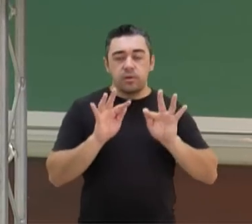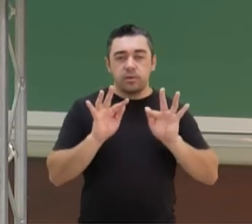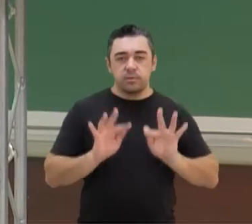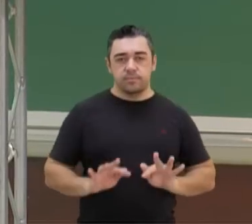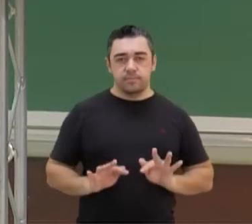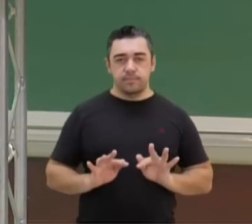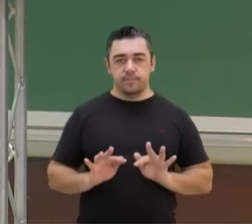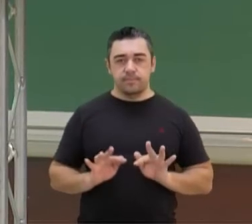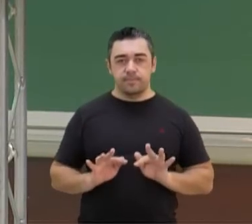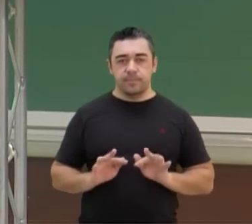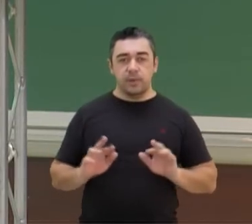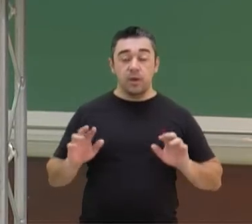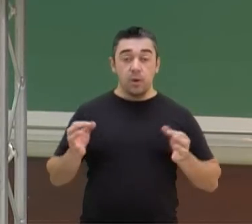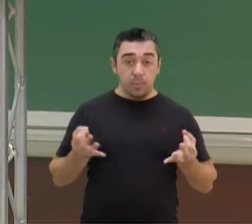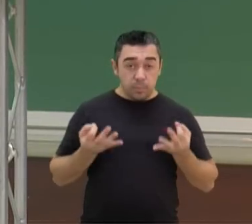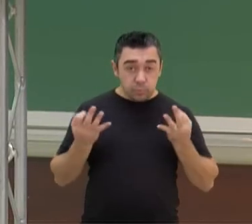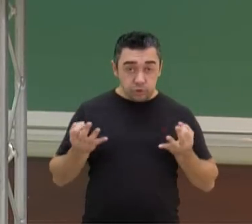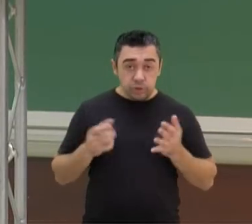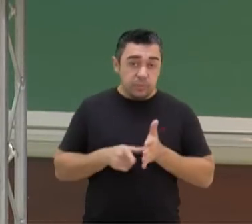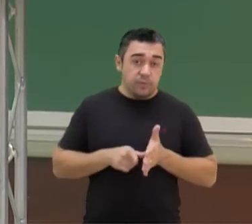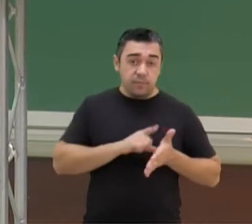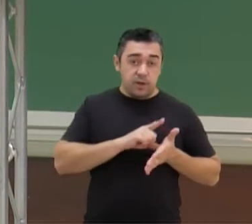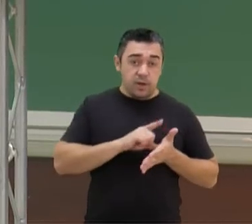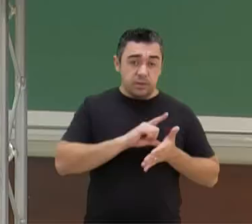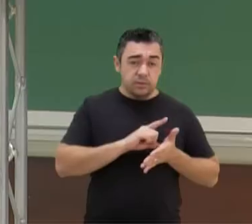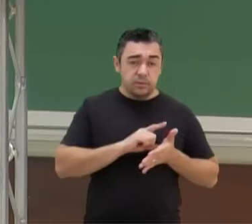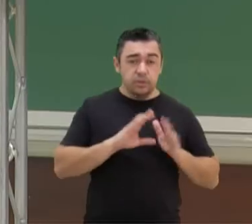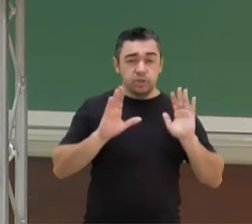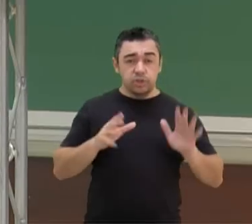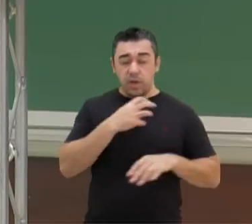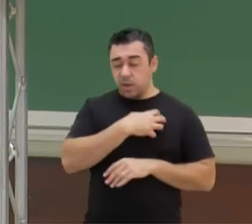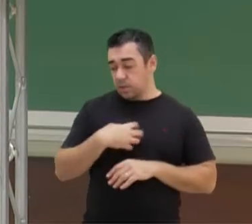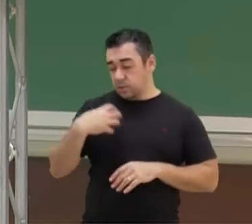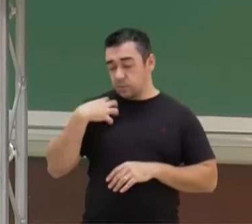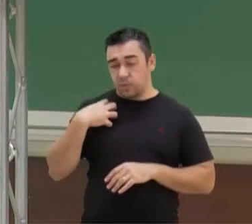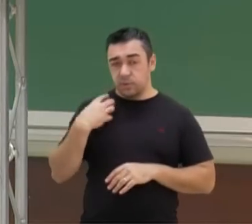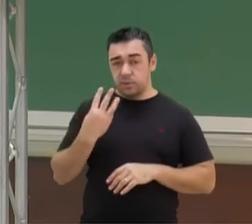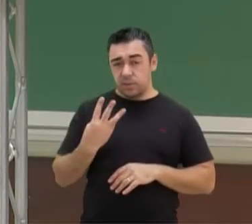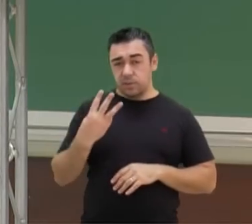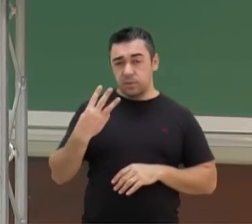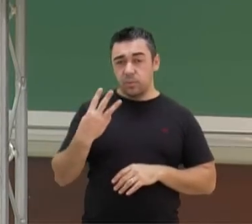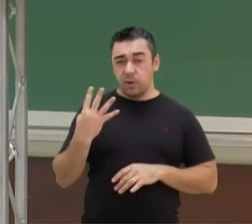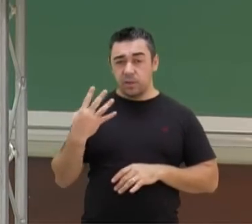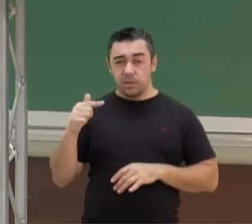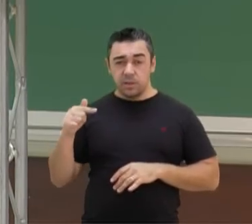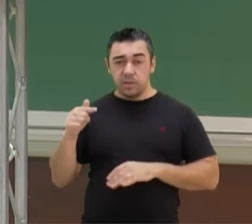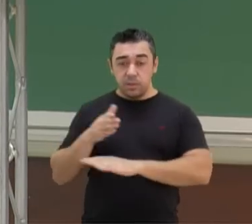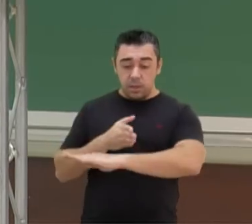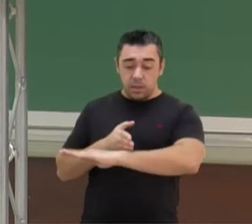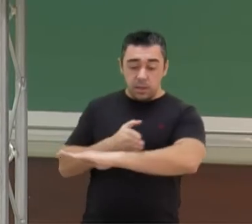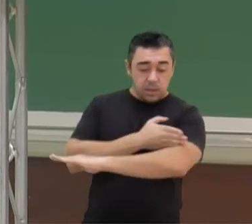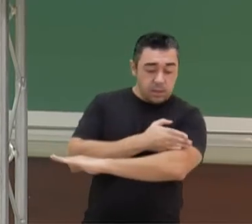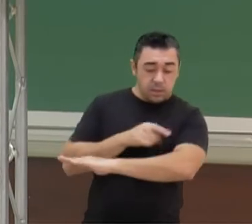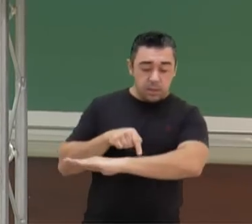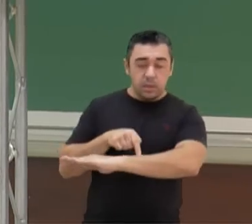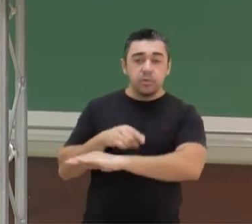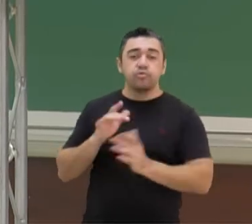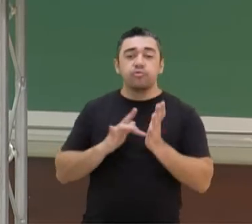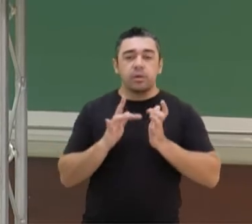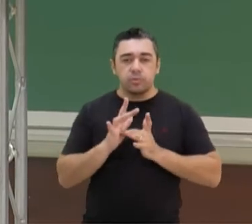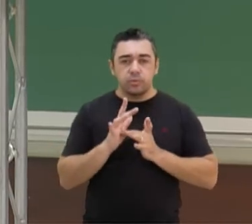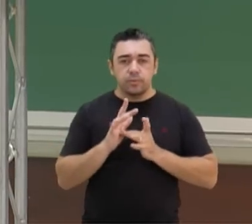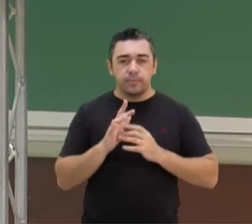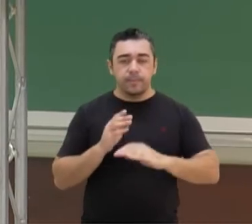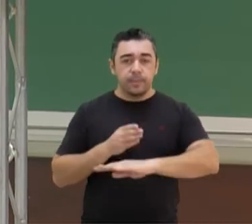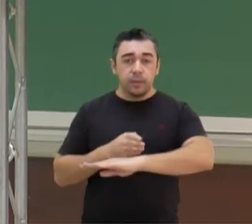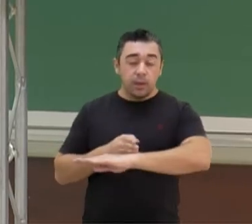que a filosofia clássica grega. Aristóteles está ali em 347, mais ou menos, antes de Cristo. O budismo é 500 antes